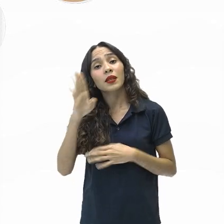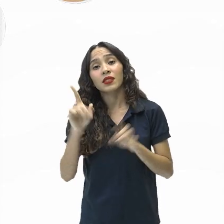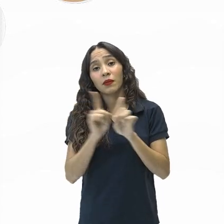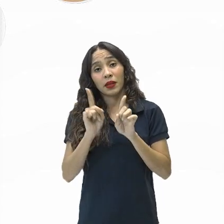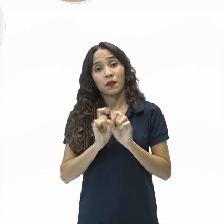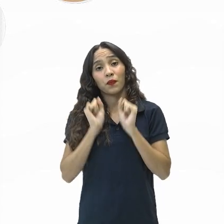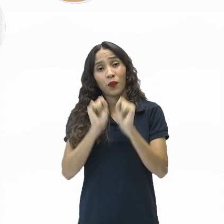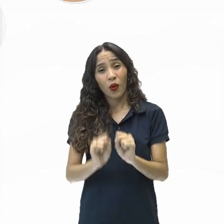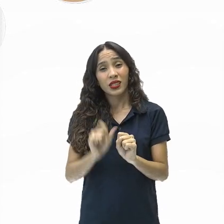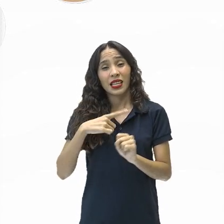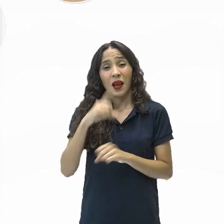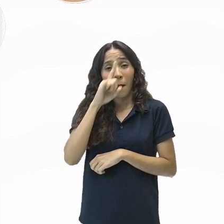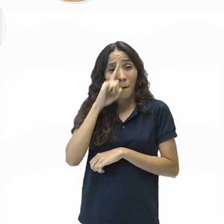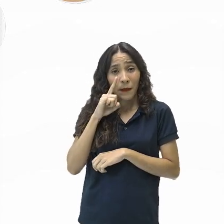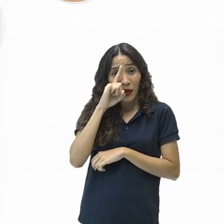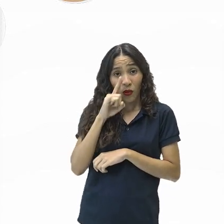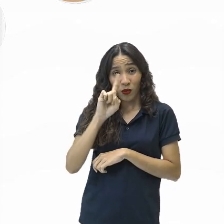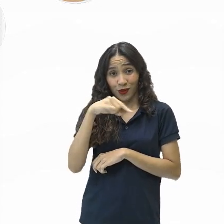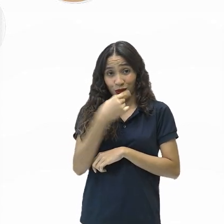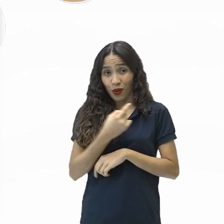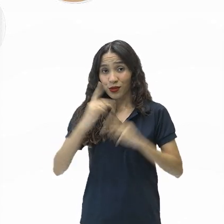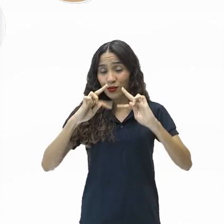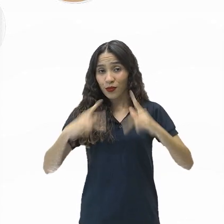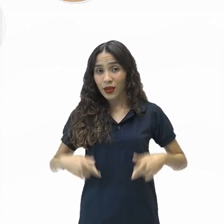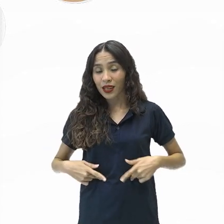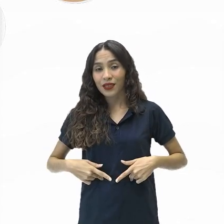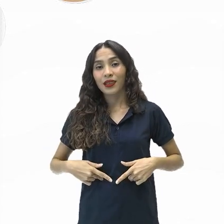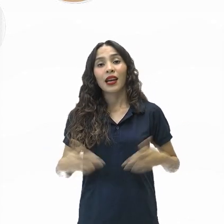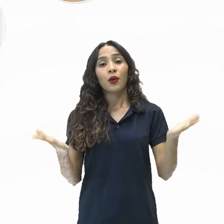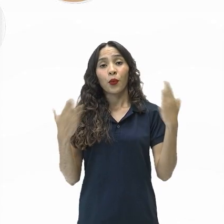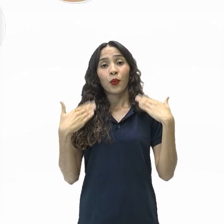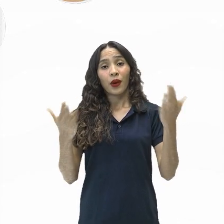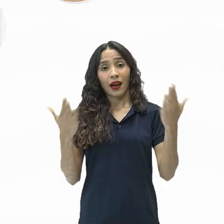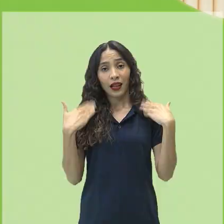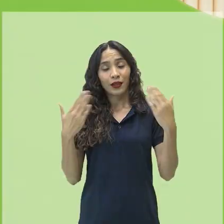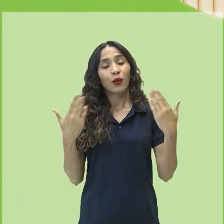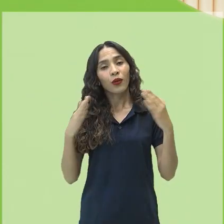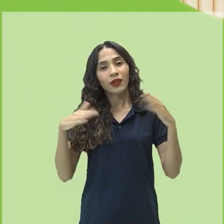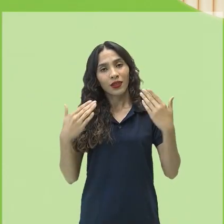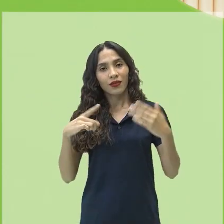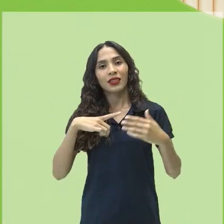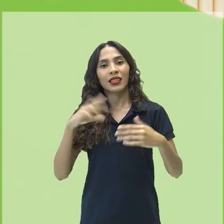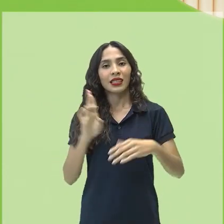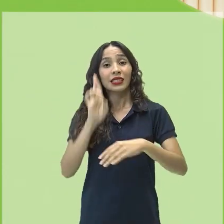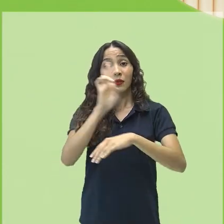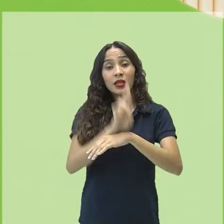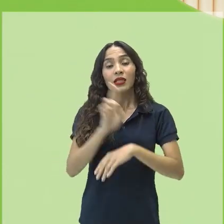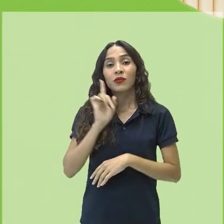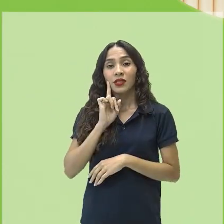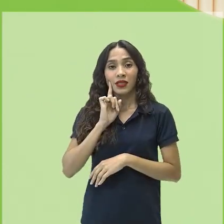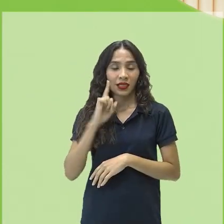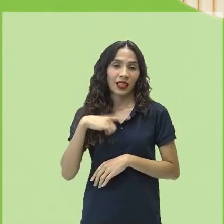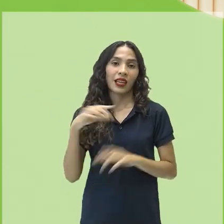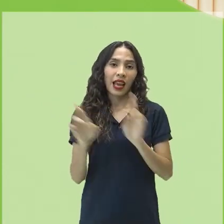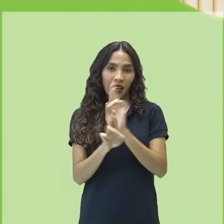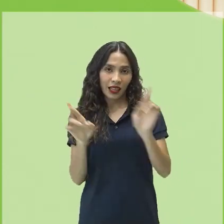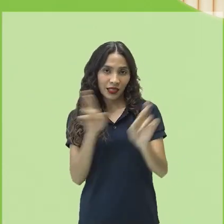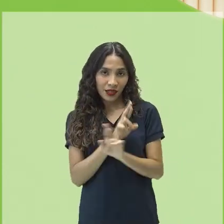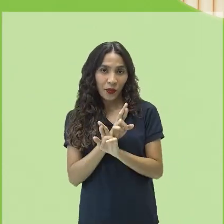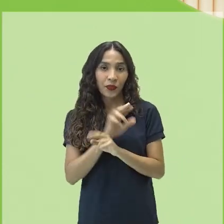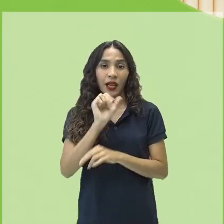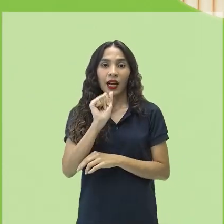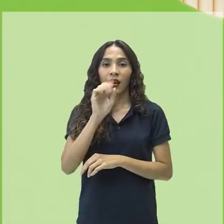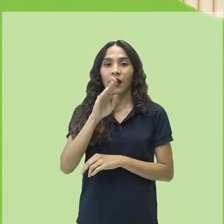podem ser tóxicos para nós. E o calor, né? Então, a gente tem essas representações que estão relacionadas a esses